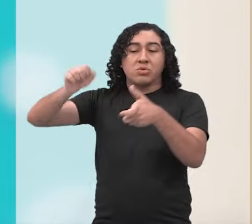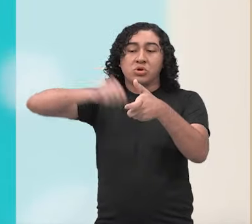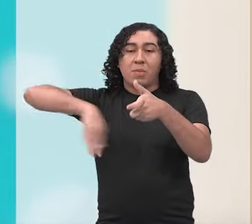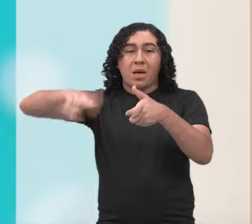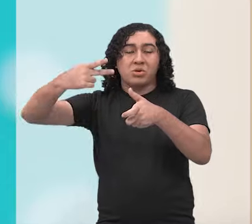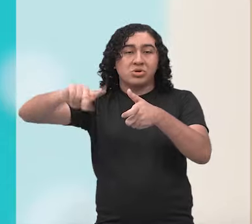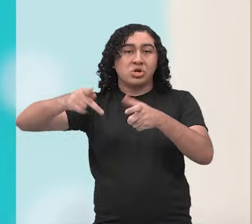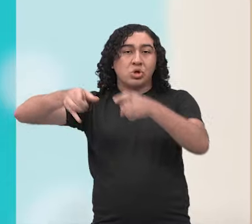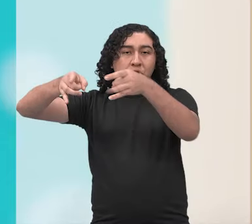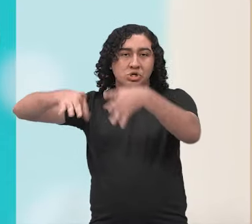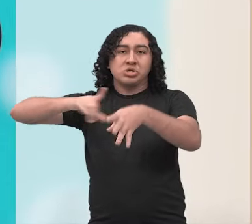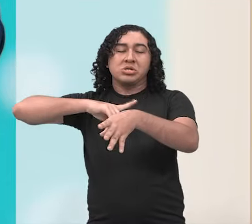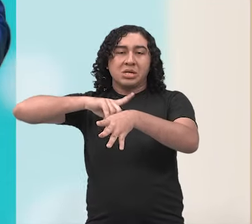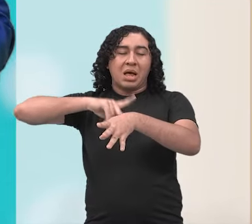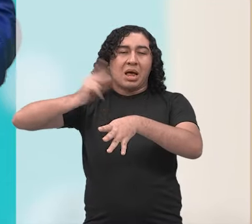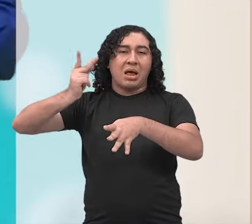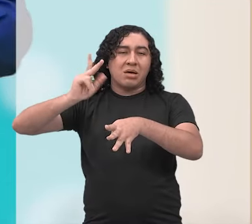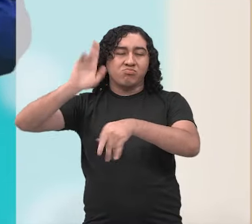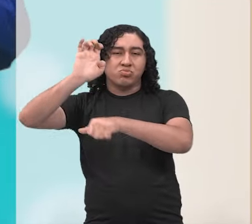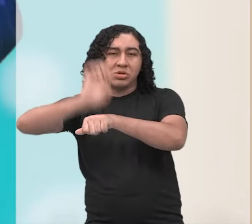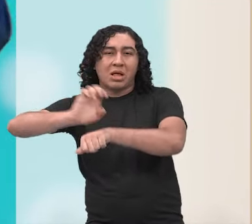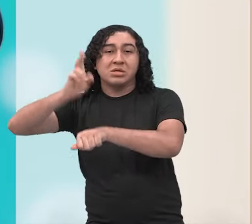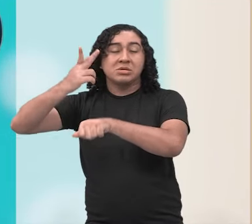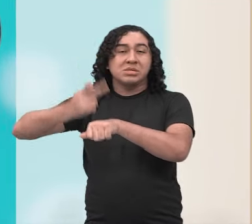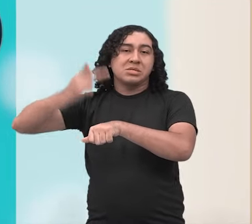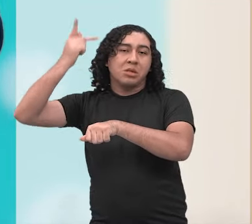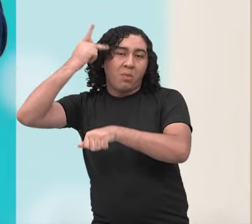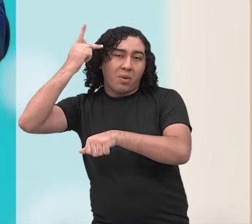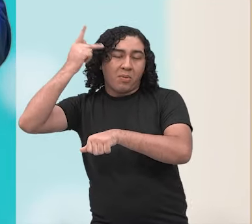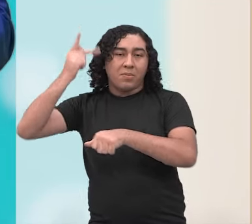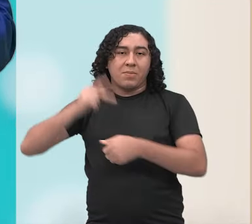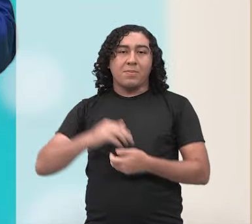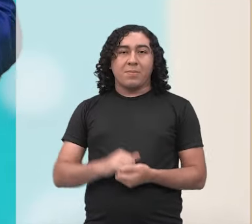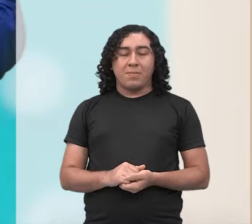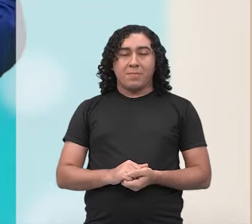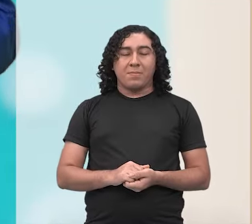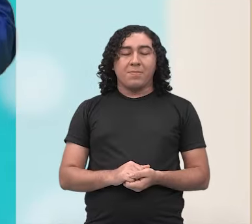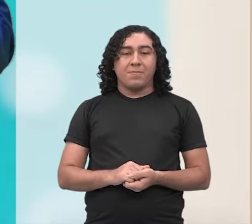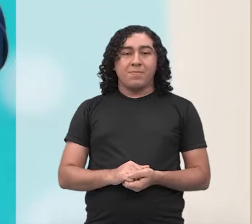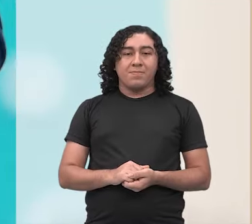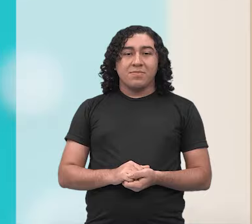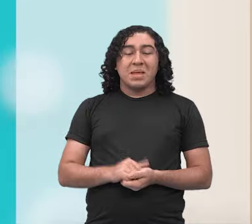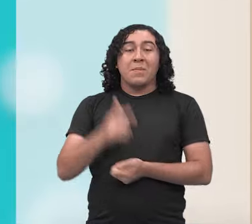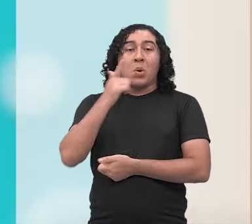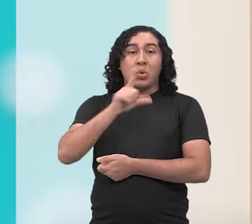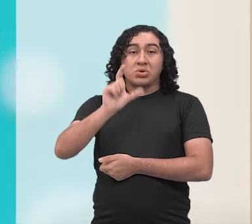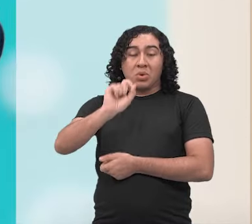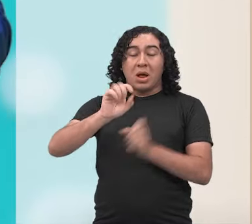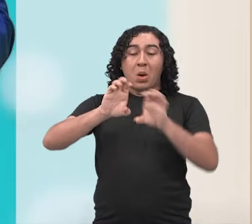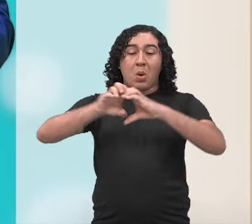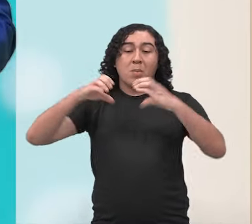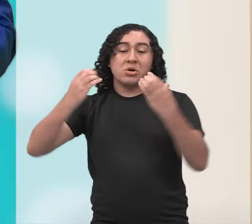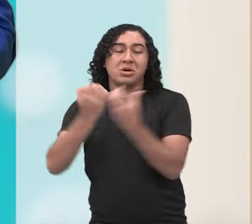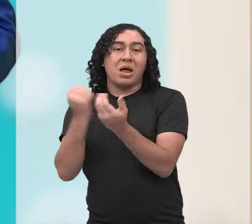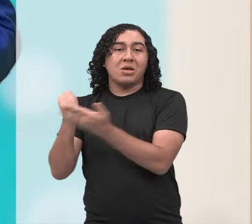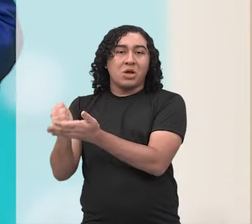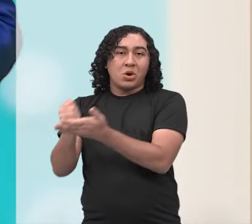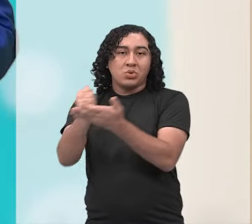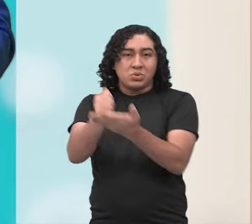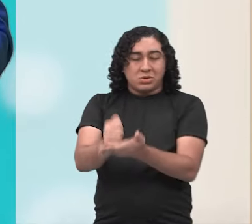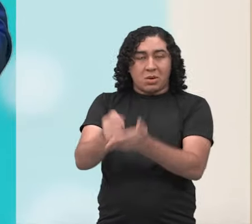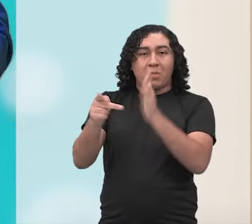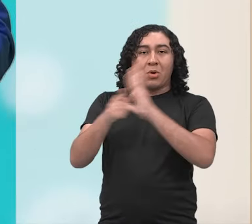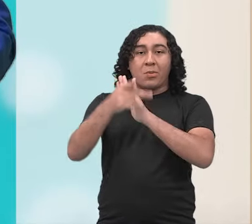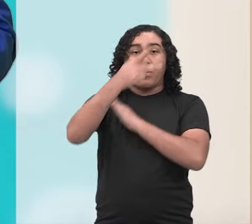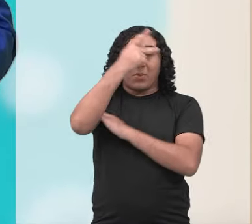tem em São Paulo, o maior lixão, e para trazer o quê? Benefícios para aquela comunidade, para aqueles catadores